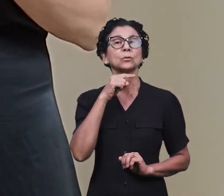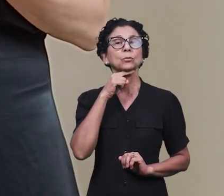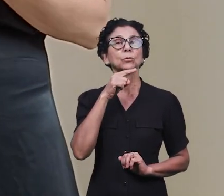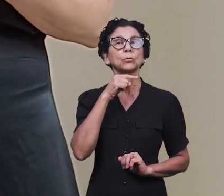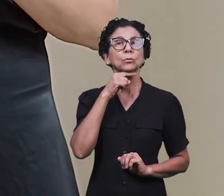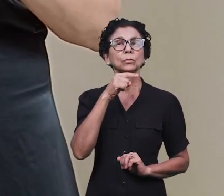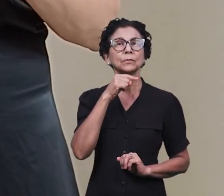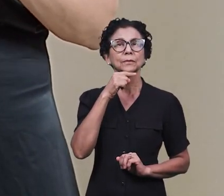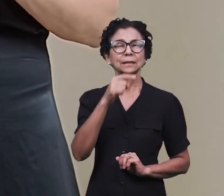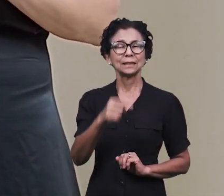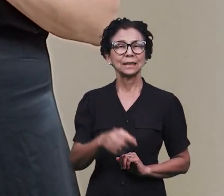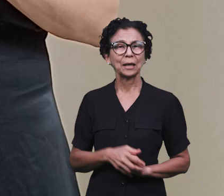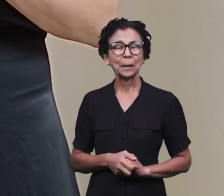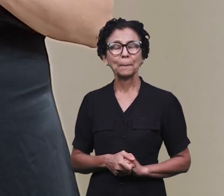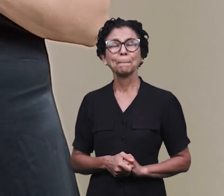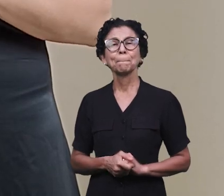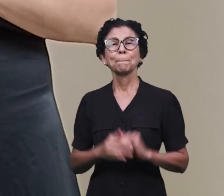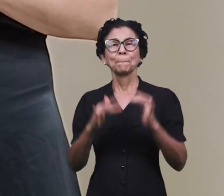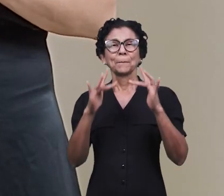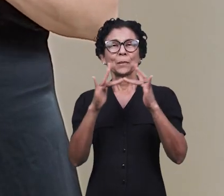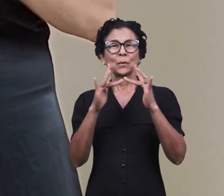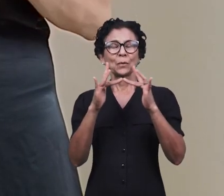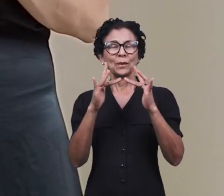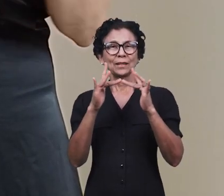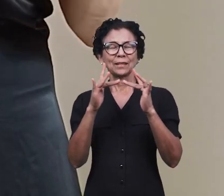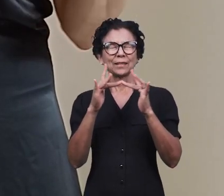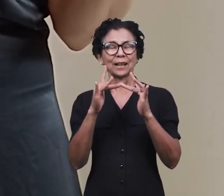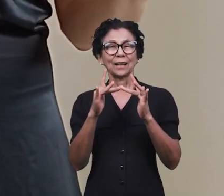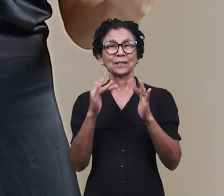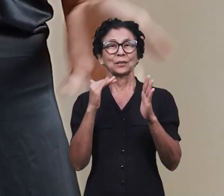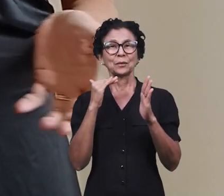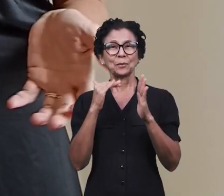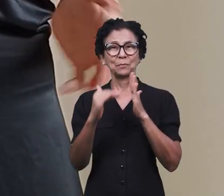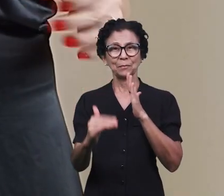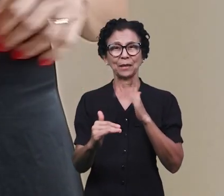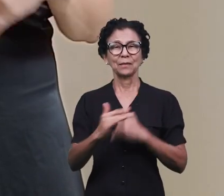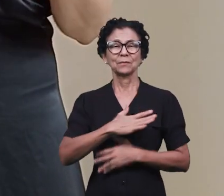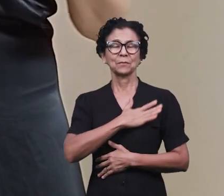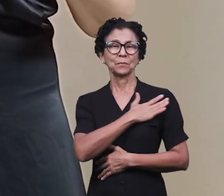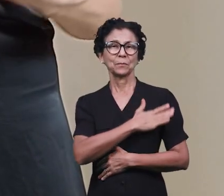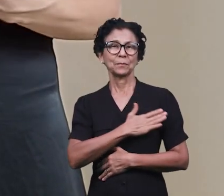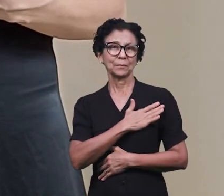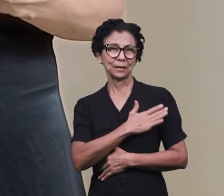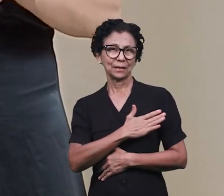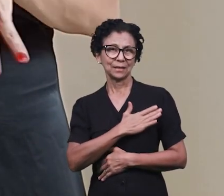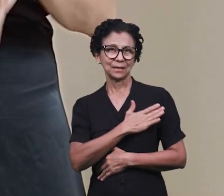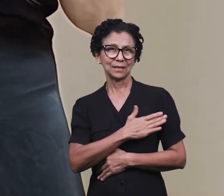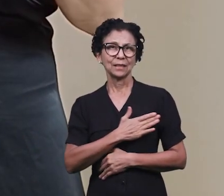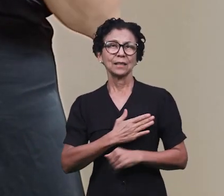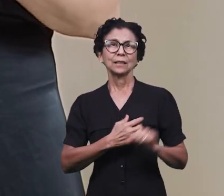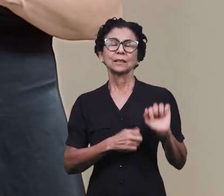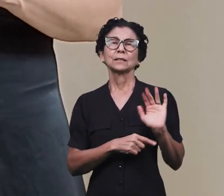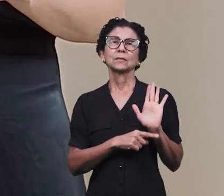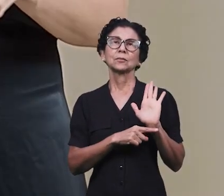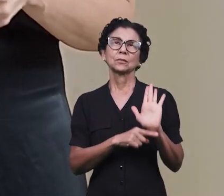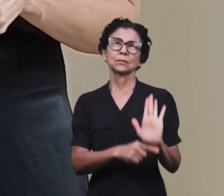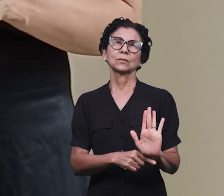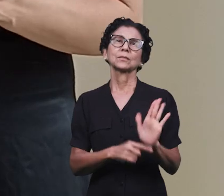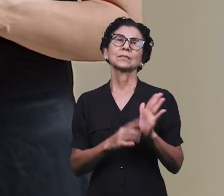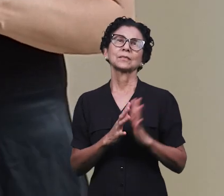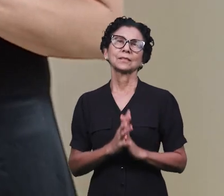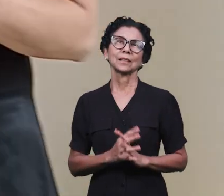dúvida, podem estar direcionando para o e-mail, né? A equipe terá o maior prazer em responder e nós